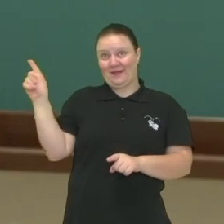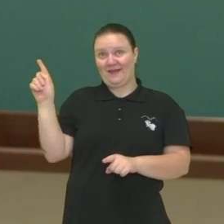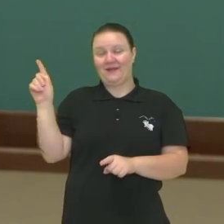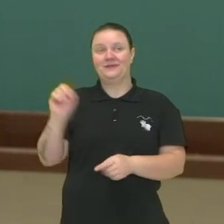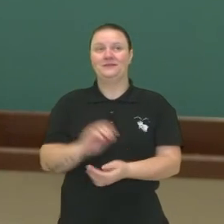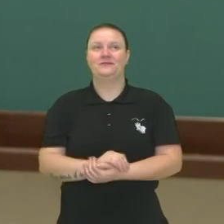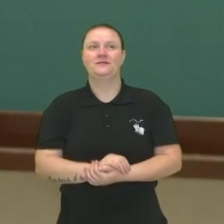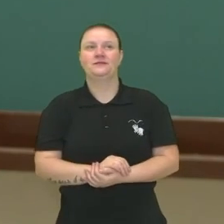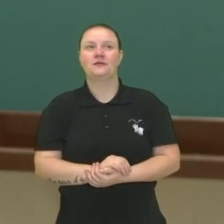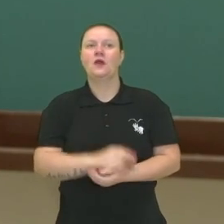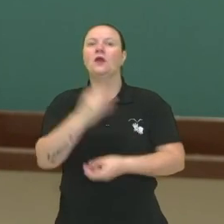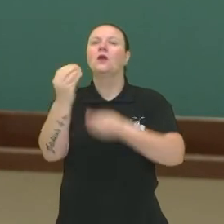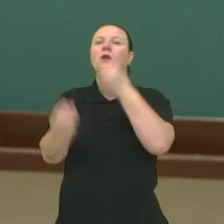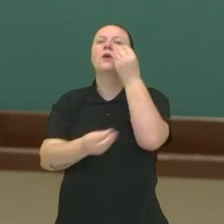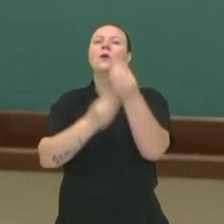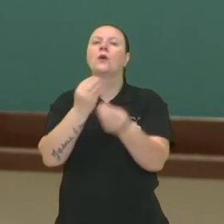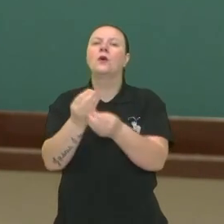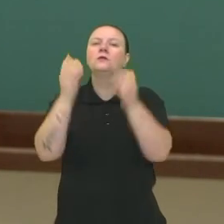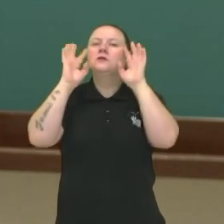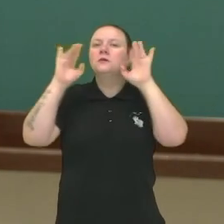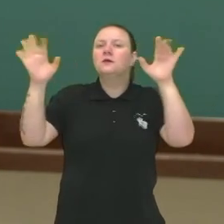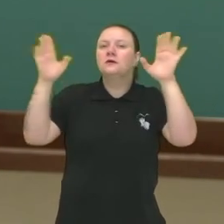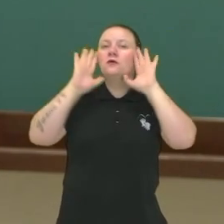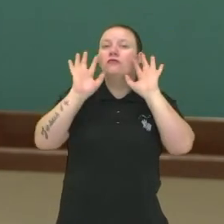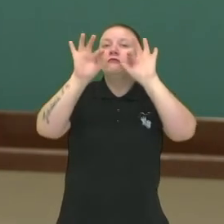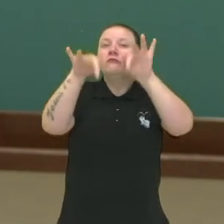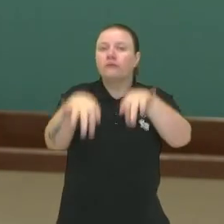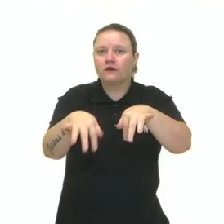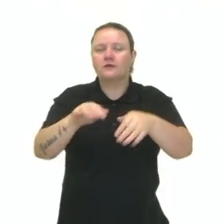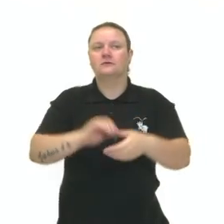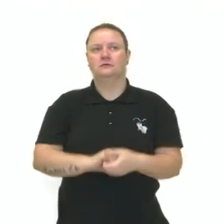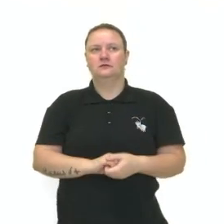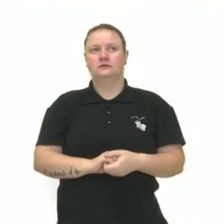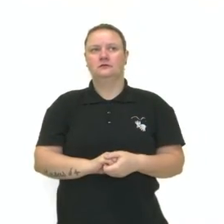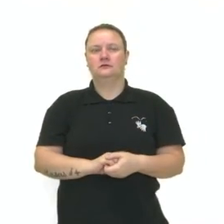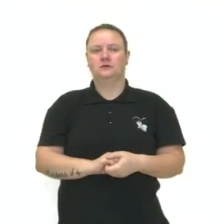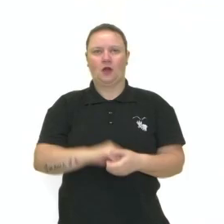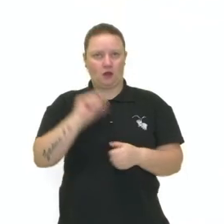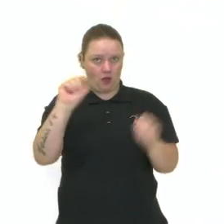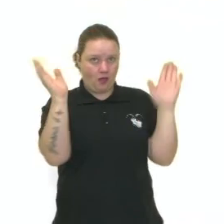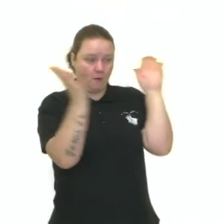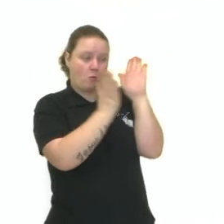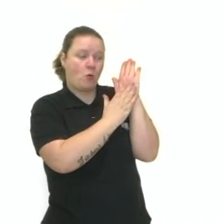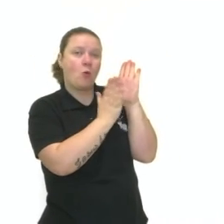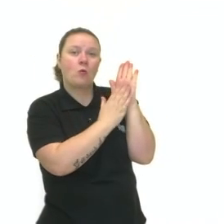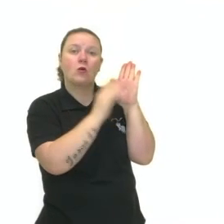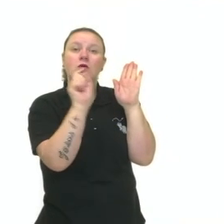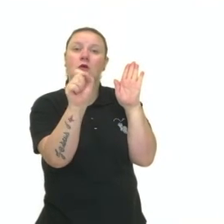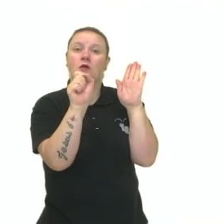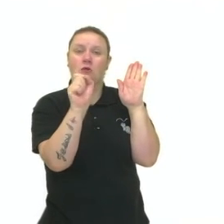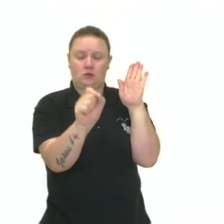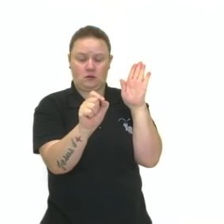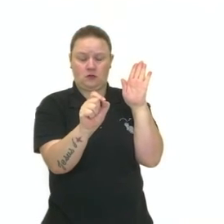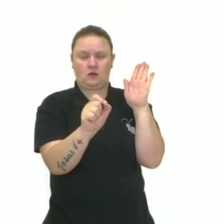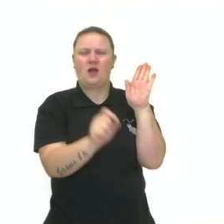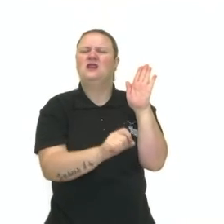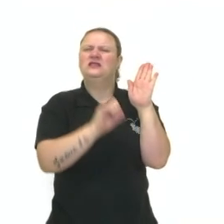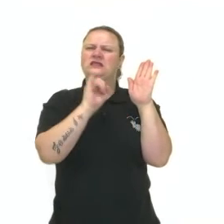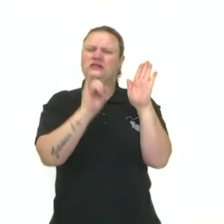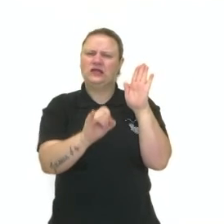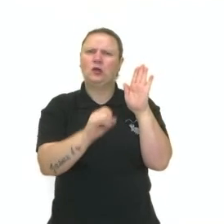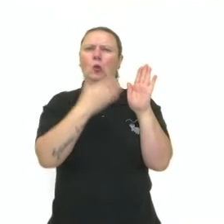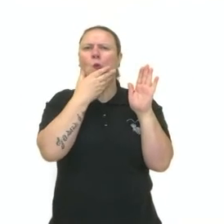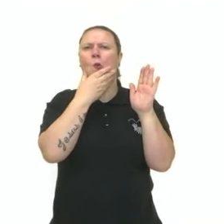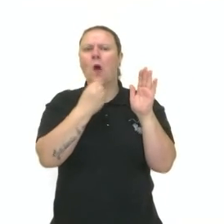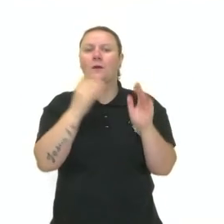aqui. Como você imagina o final desse conto? Então, eu propus assim aqui para você. Será que Honório encontrou o